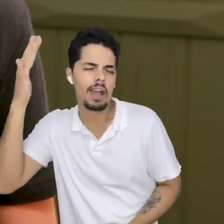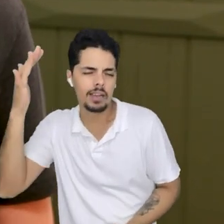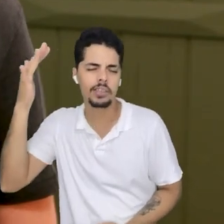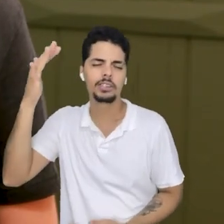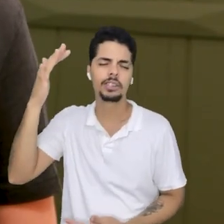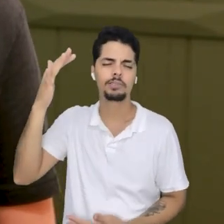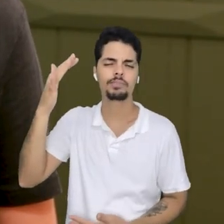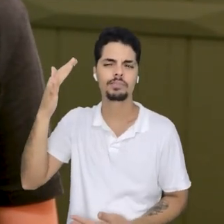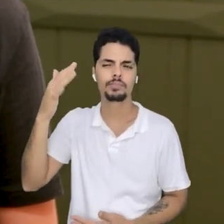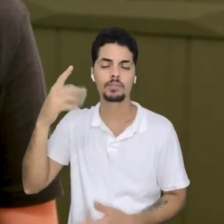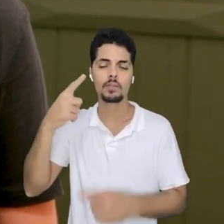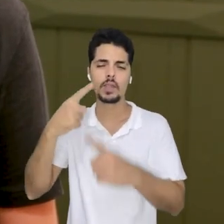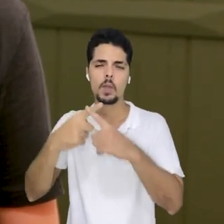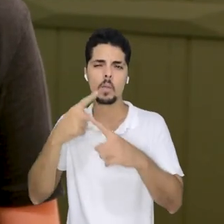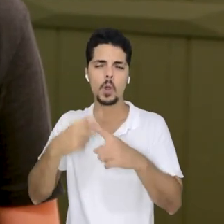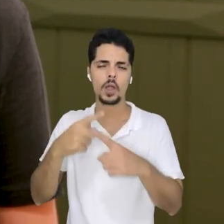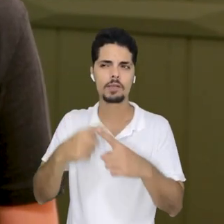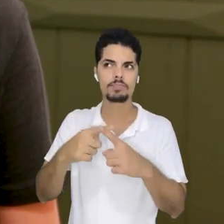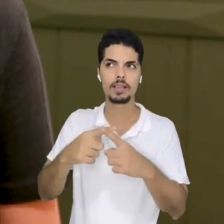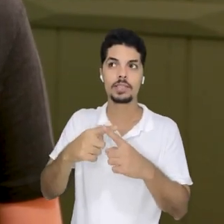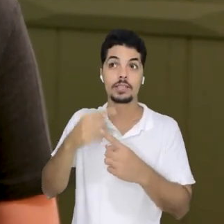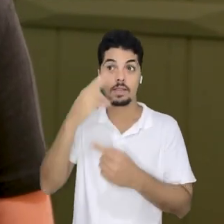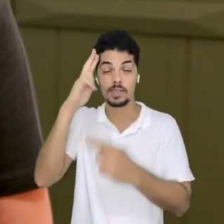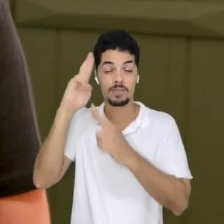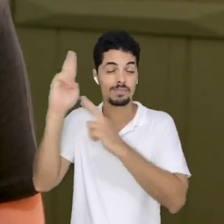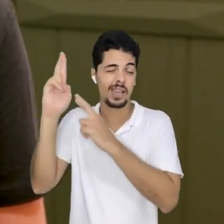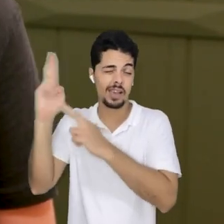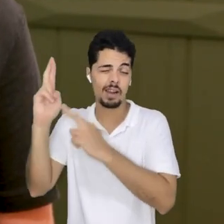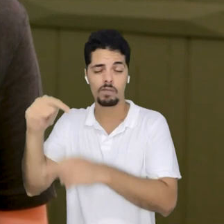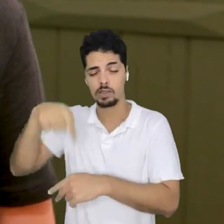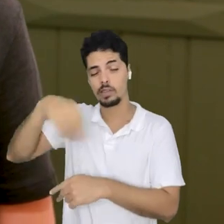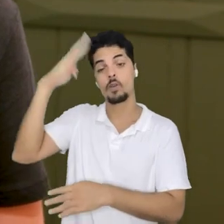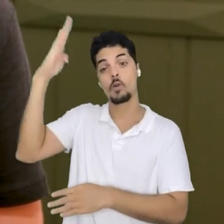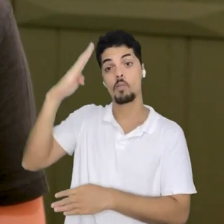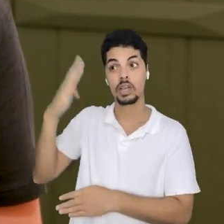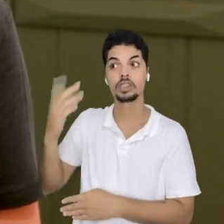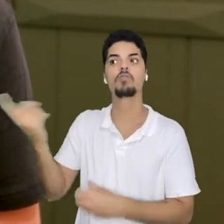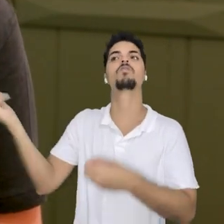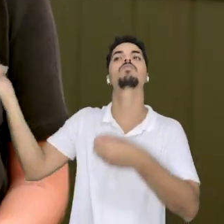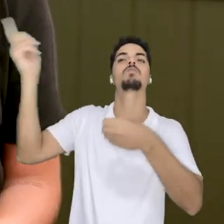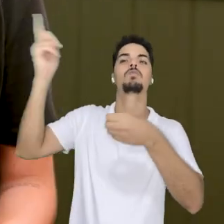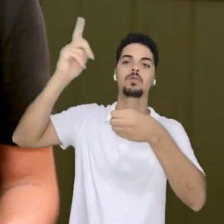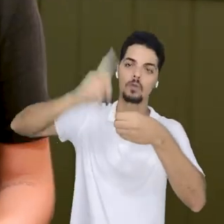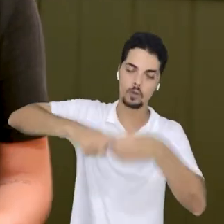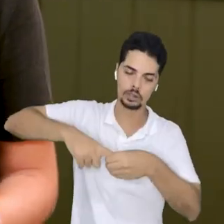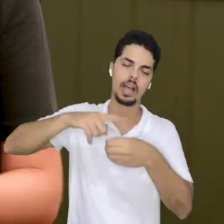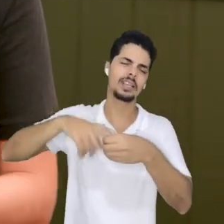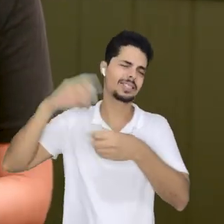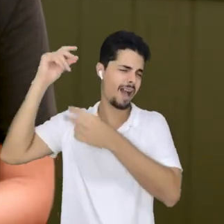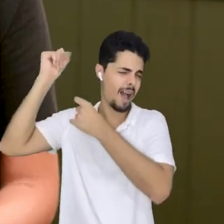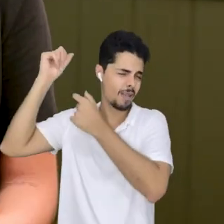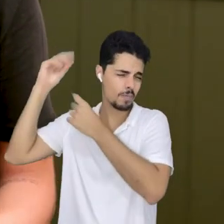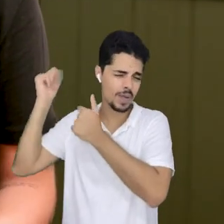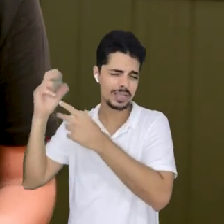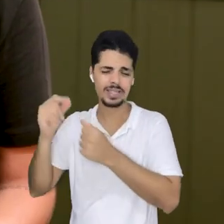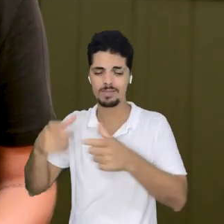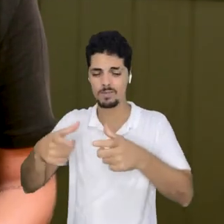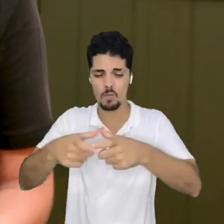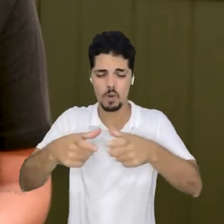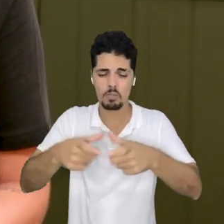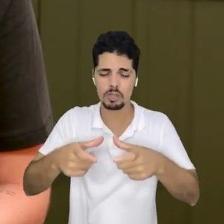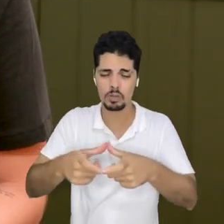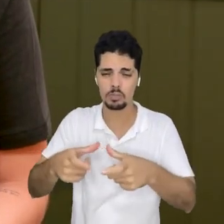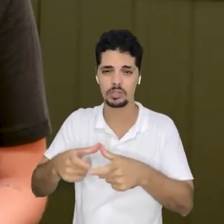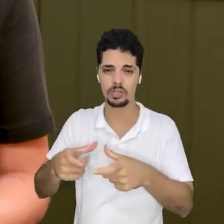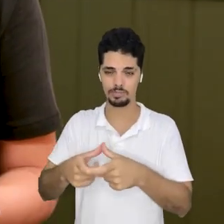pressão que os próprios portugueses, né, a elite portuguesa lá em Portugal, também fazia. É por isso que a elite brasileira,